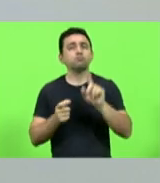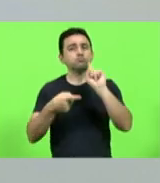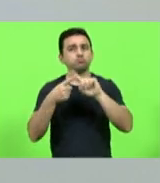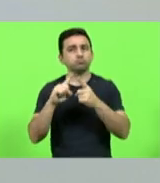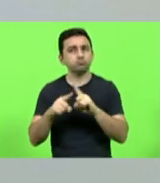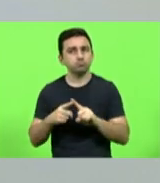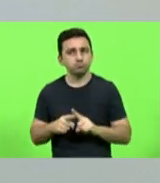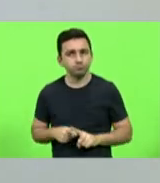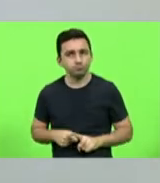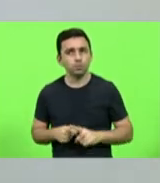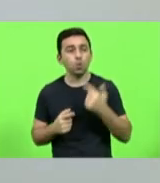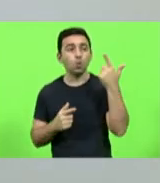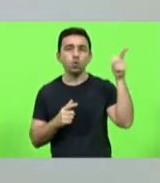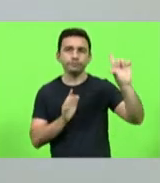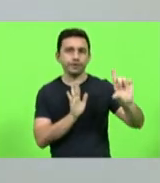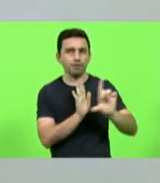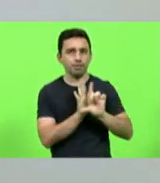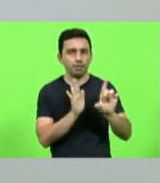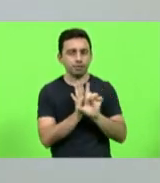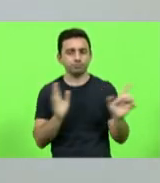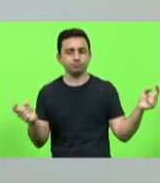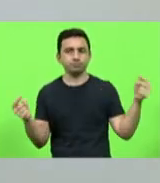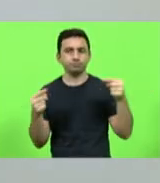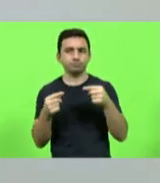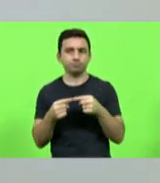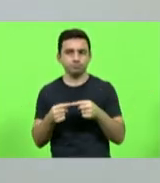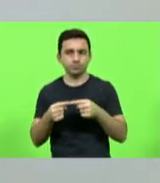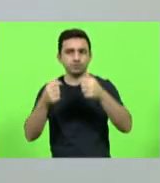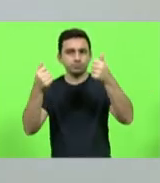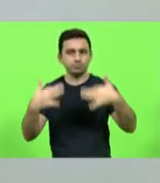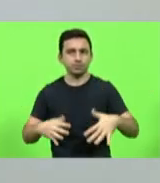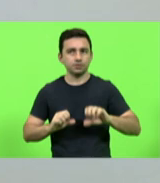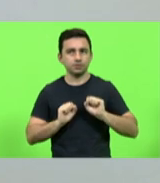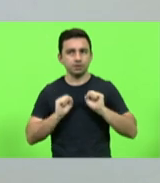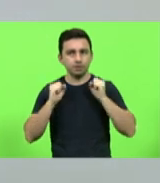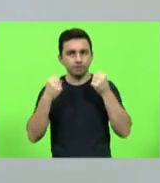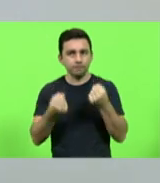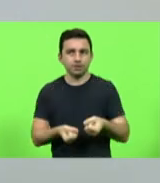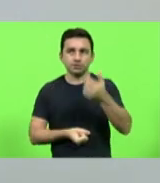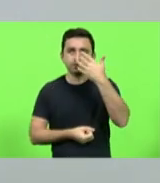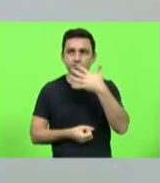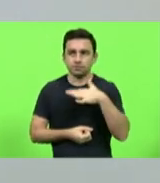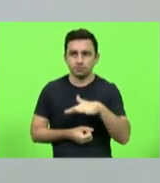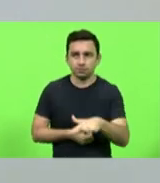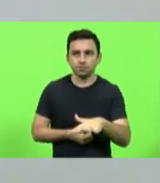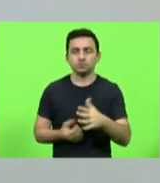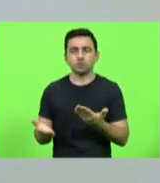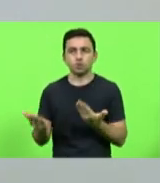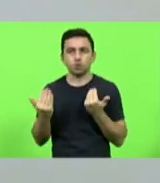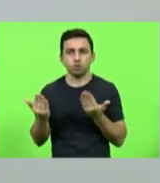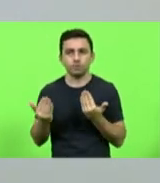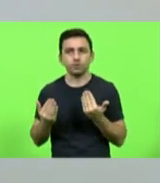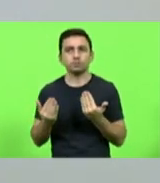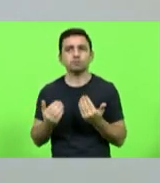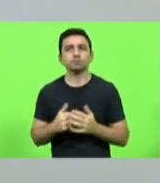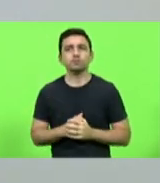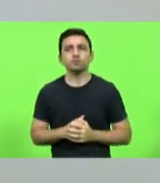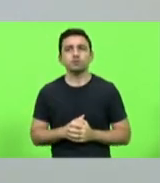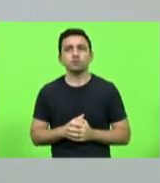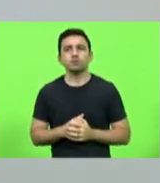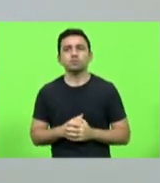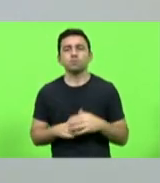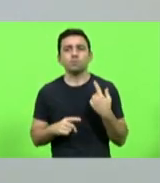outras legislações que discorrem sobre a defesa da criança e do adolescente, visto